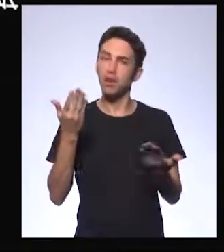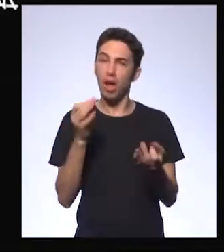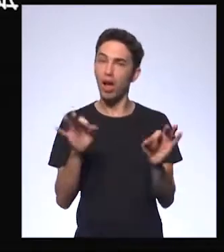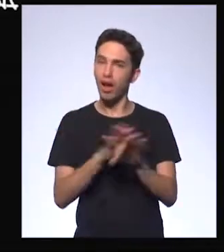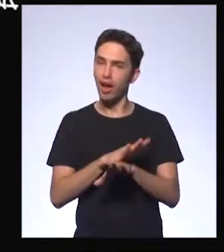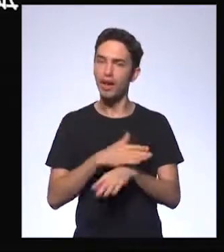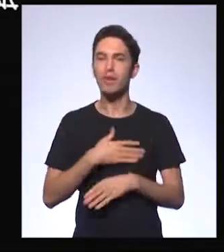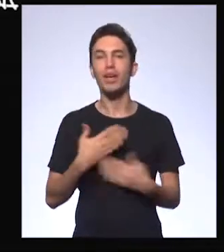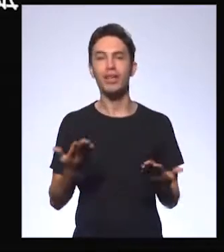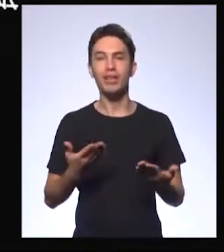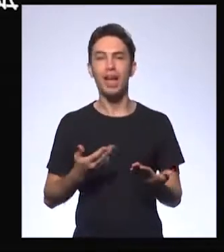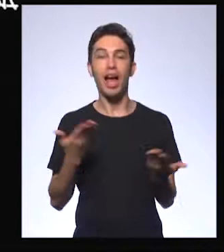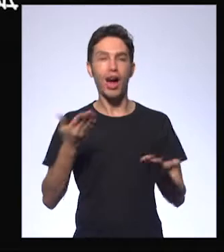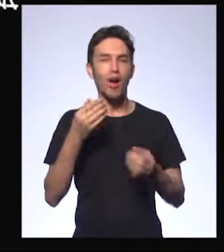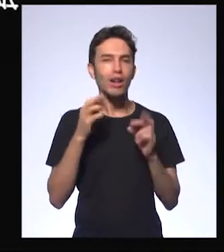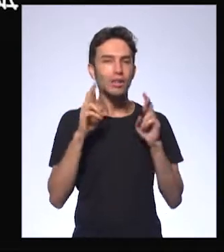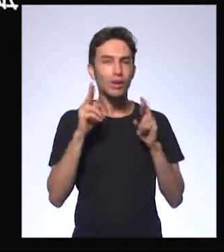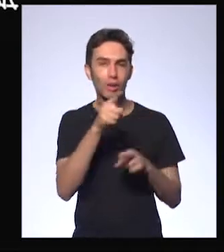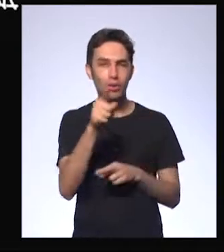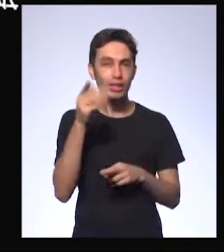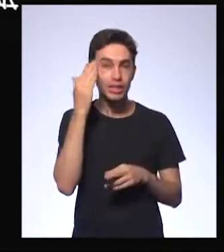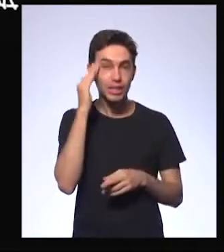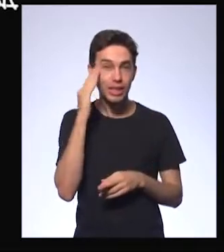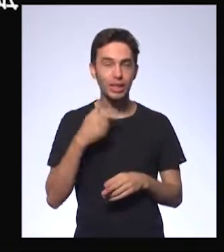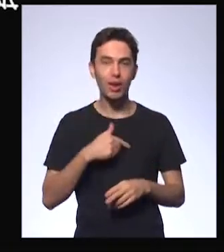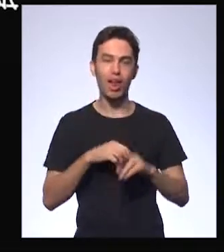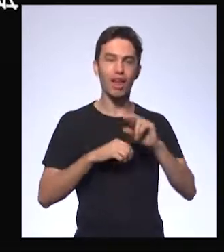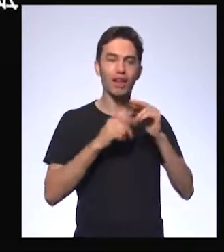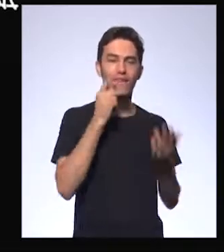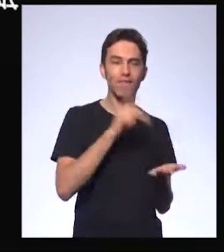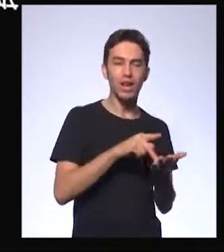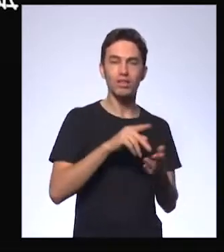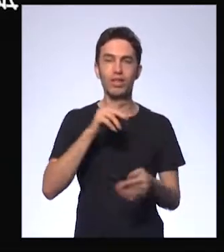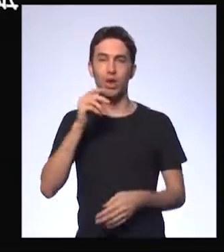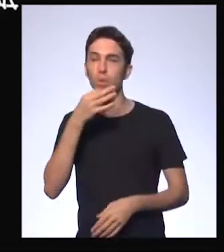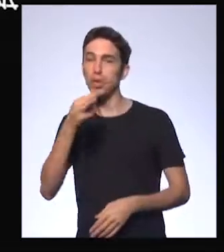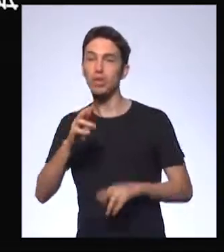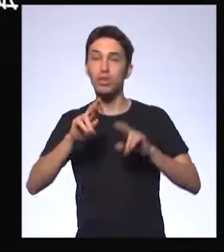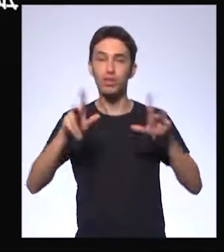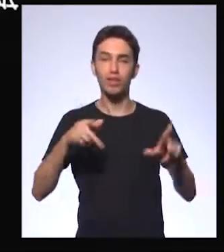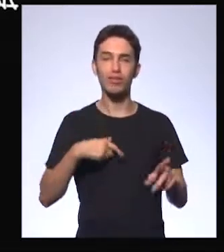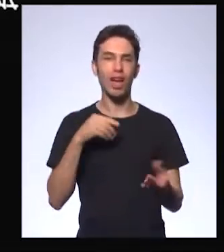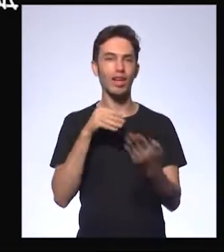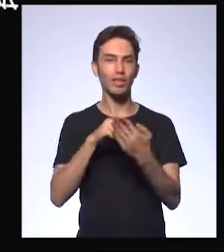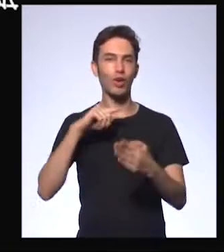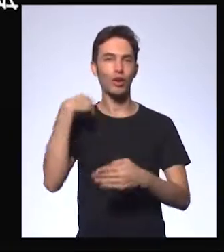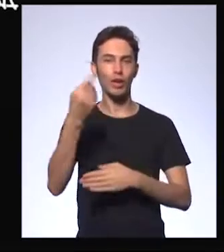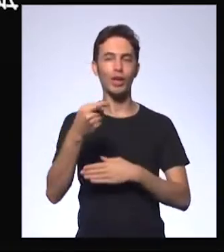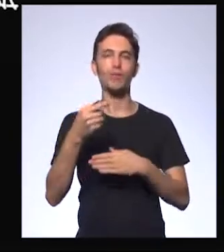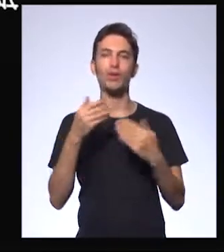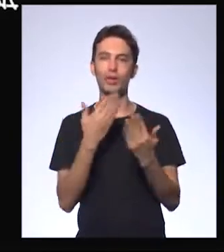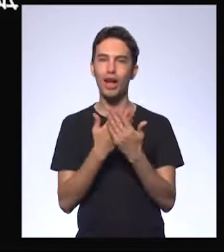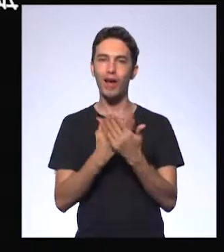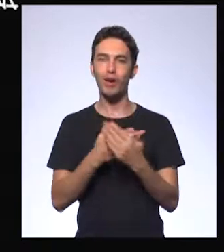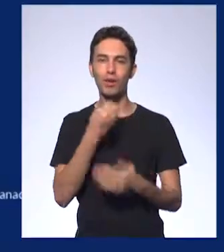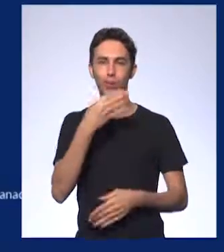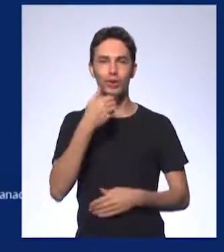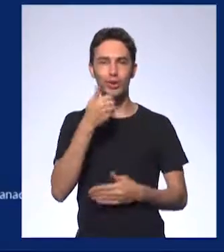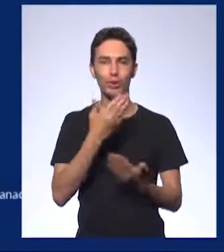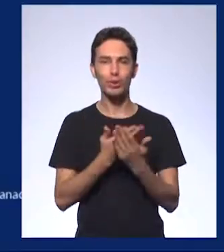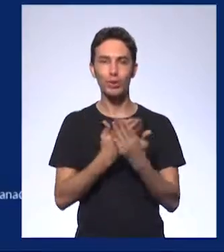Espero que você tenha conseguido entender a diferença de fato e de opinião. A gente se encontra numa próxima aula. Até lá e bons